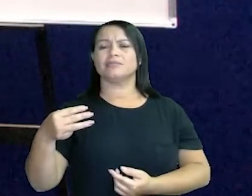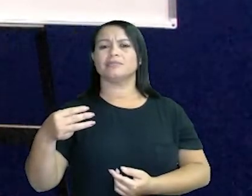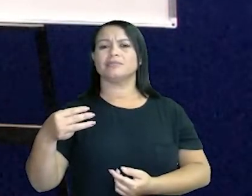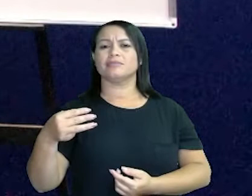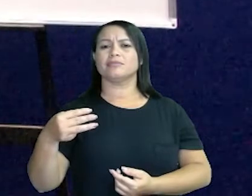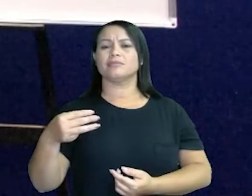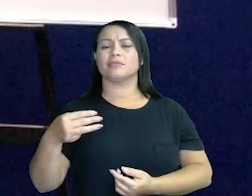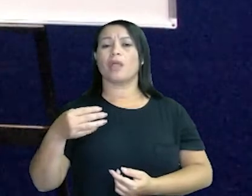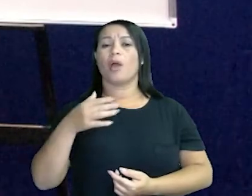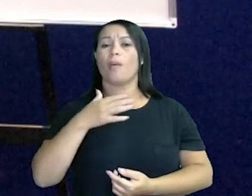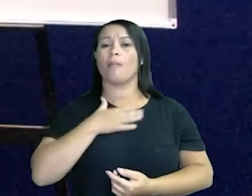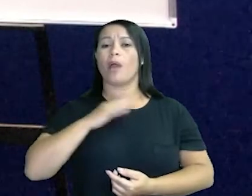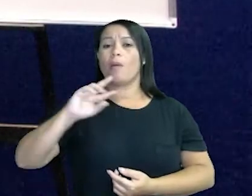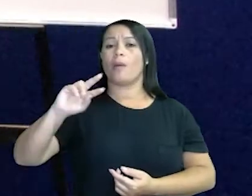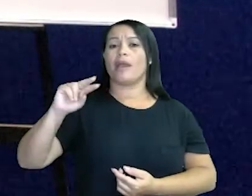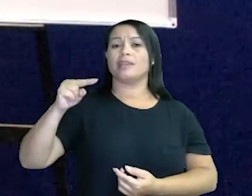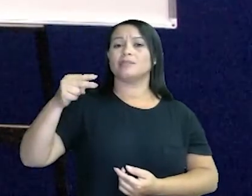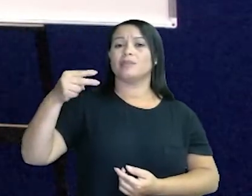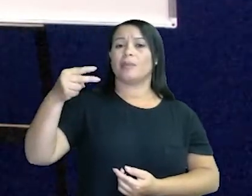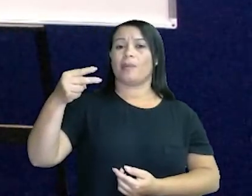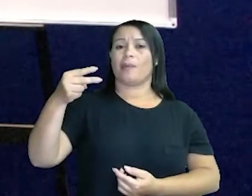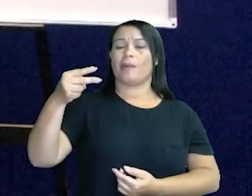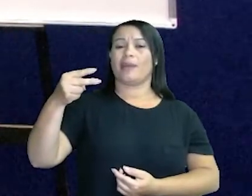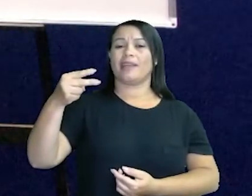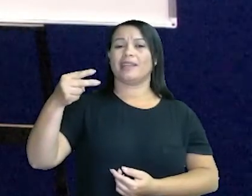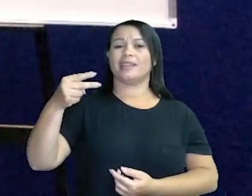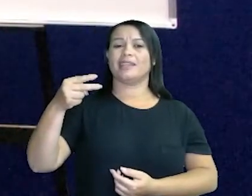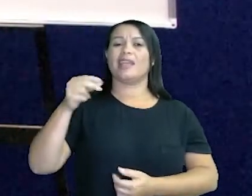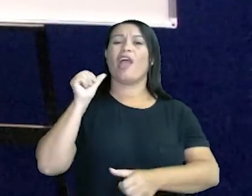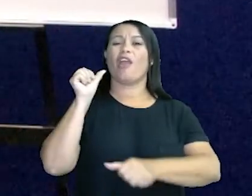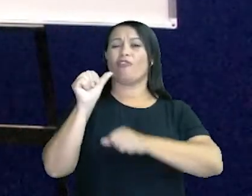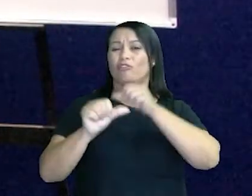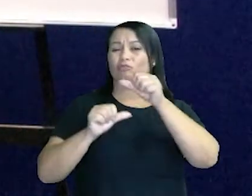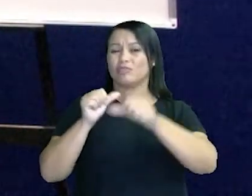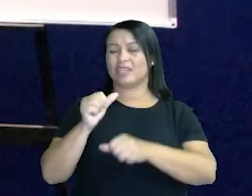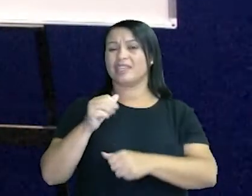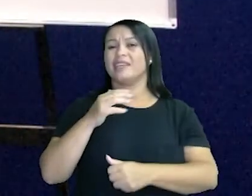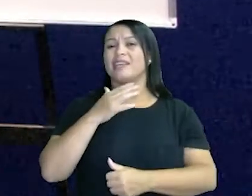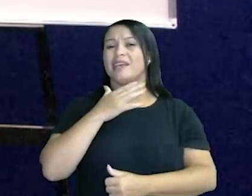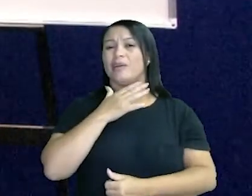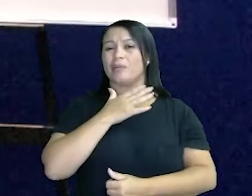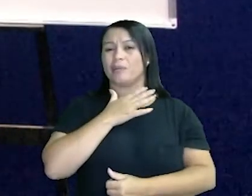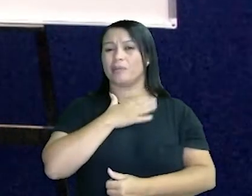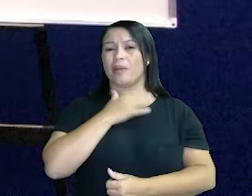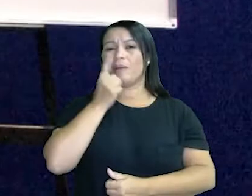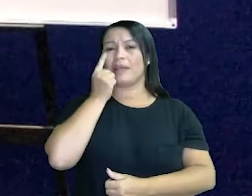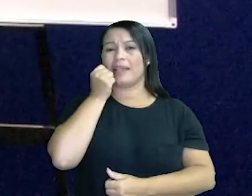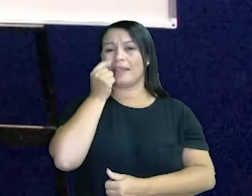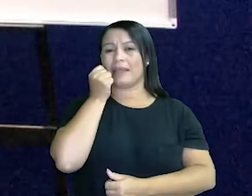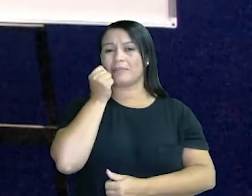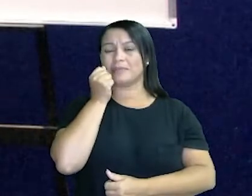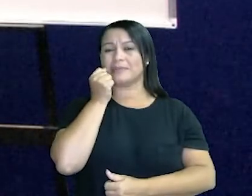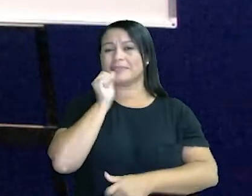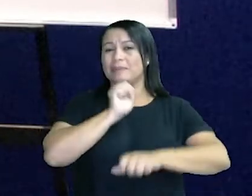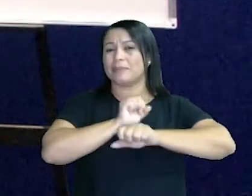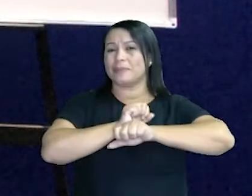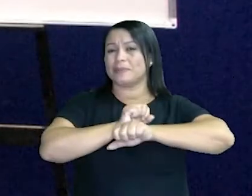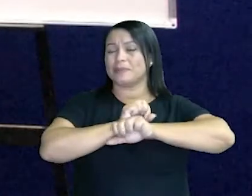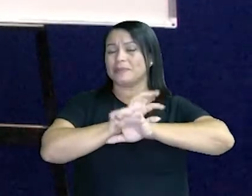e o meu expoentes Eita que piloto Claro vou trocar aqui e